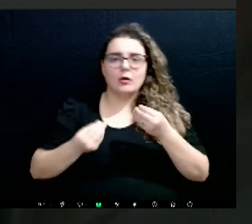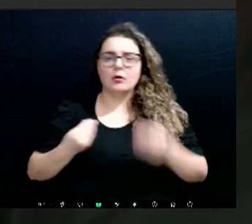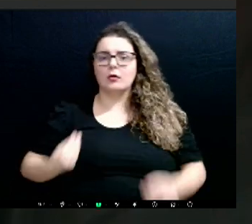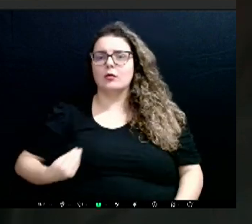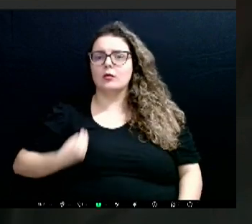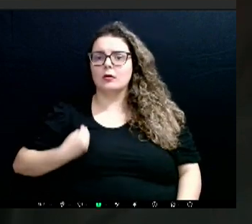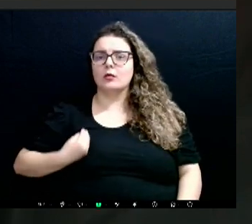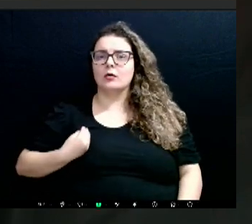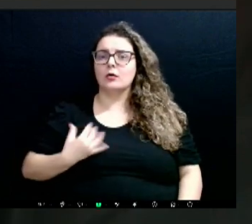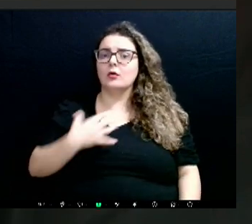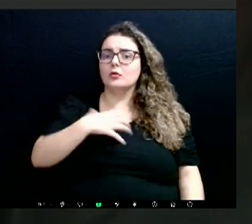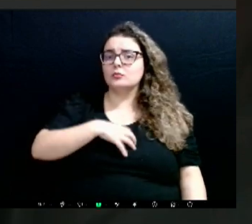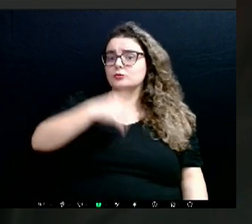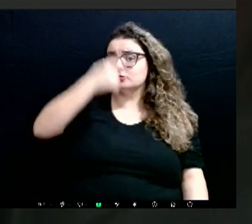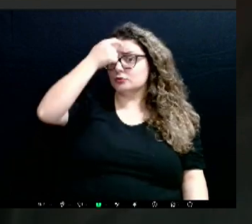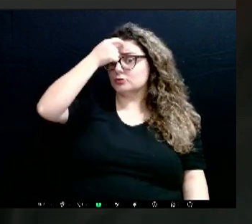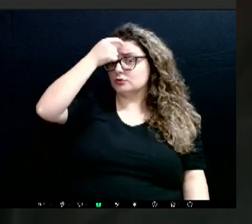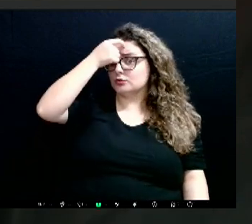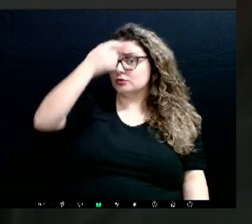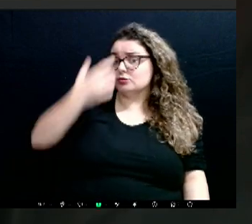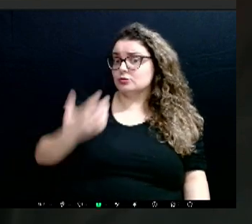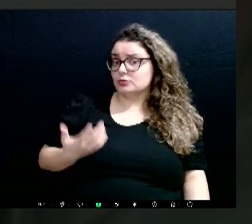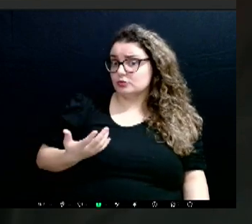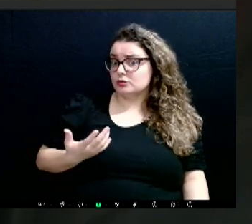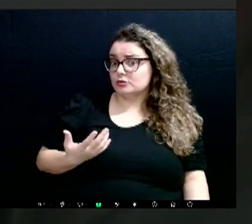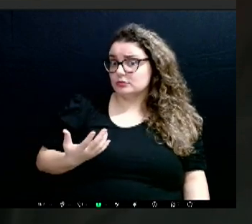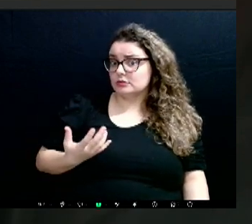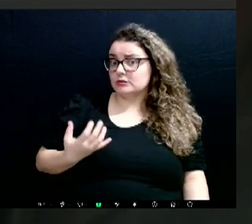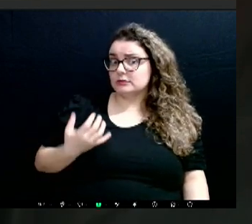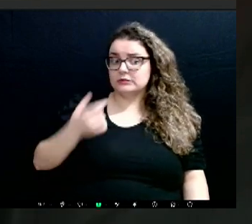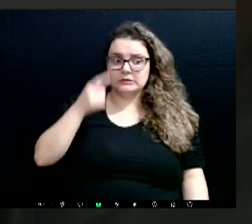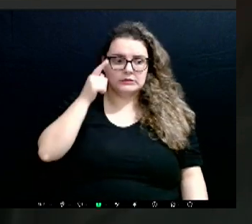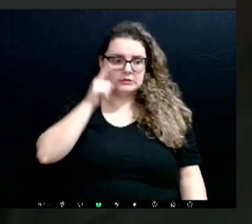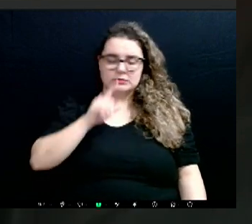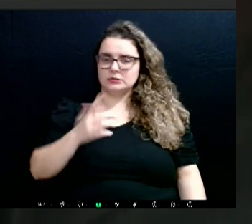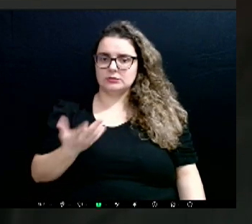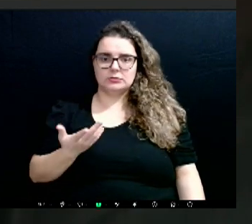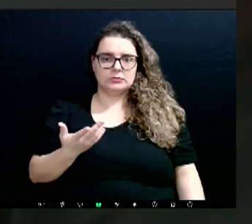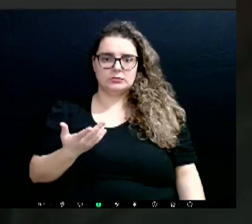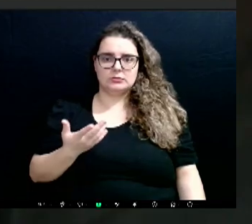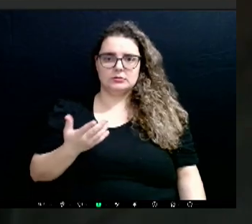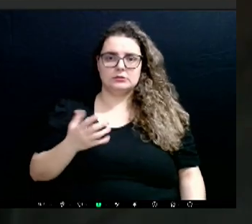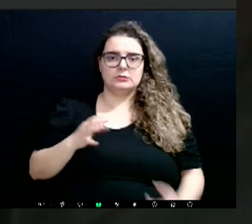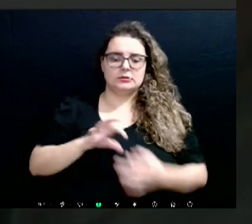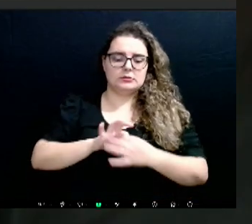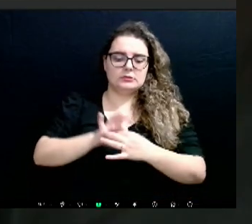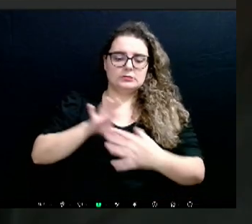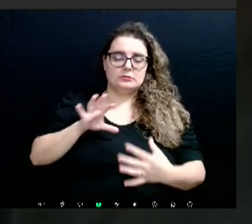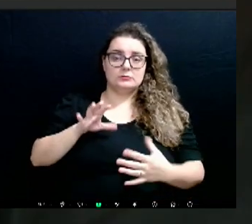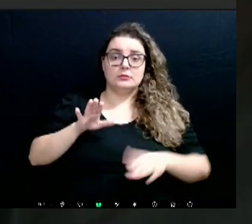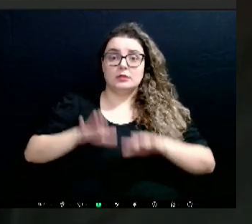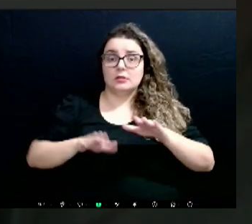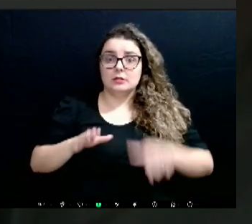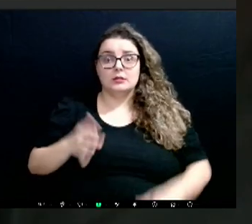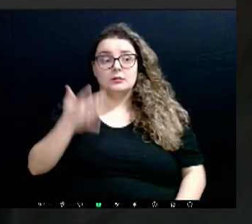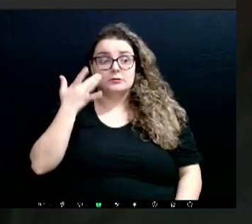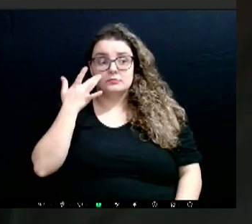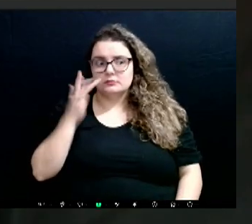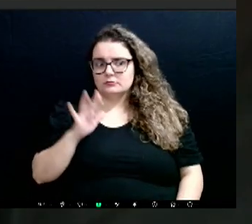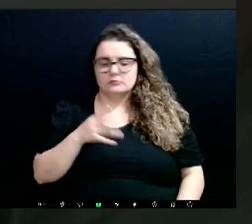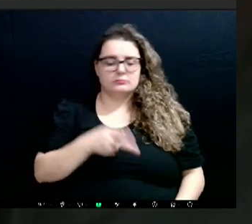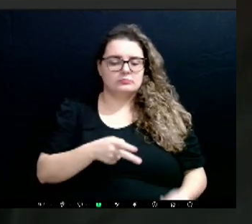forma consciente se eu não consigo desconectar? Às vezes a gente nem percebe, mas